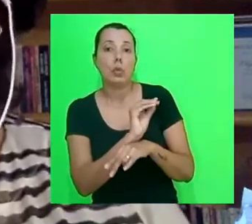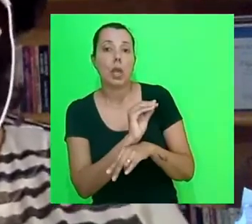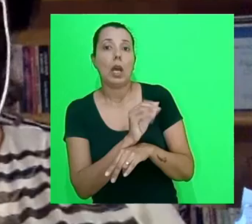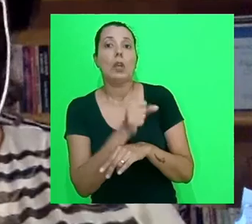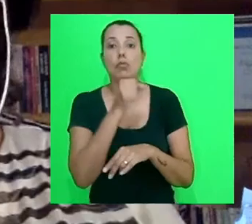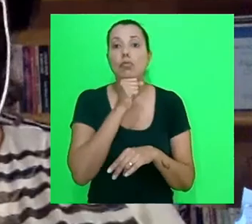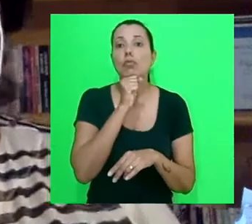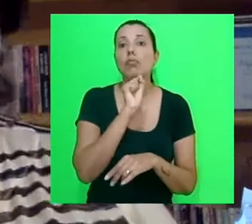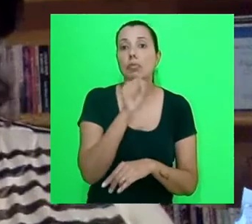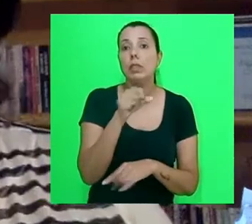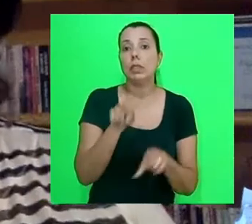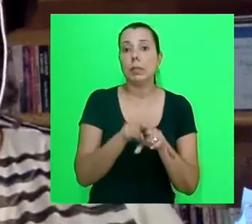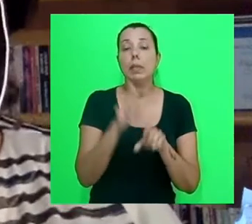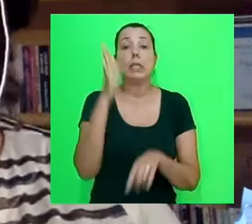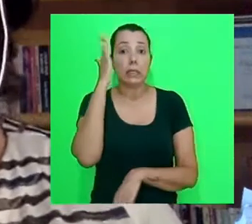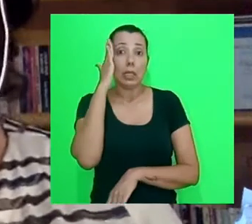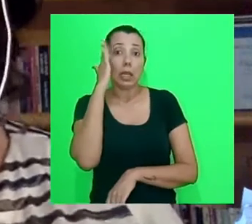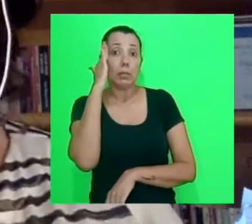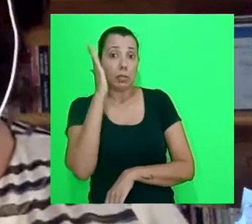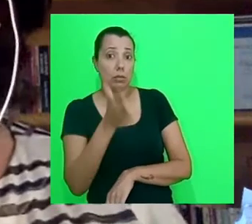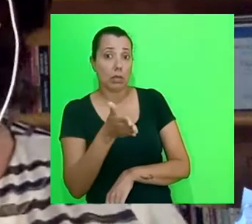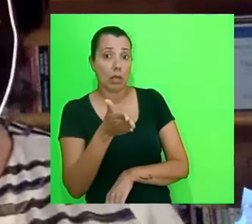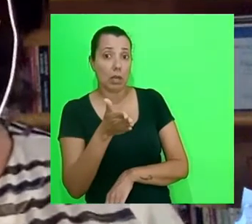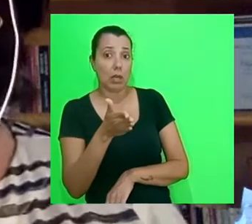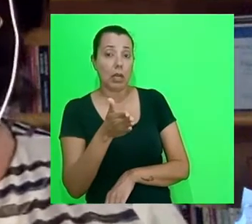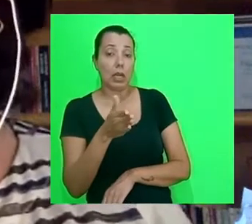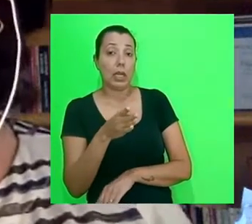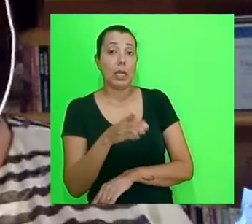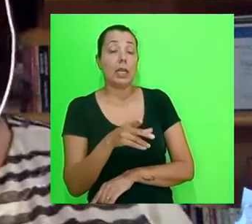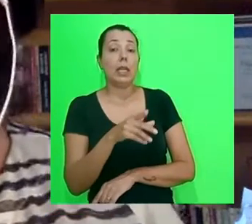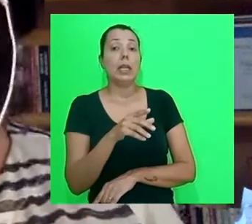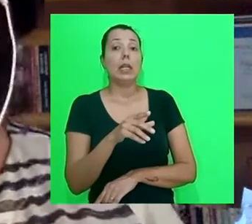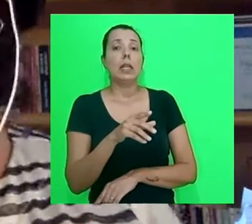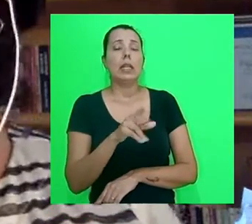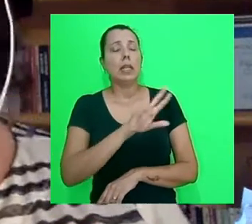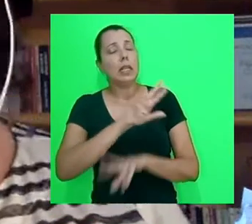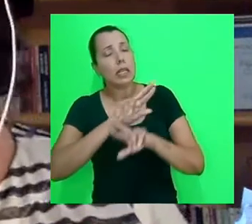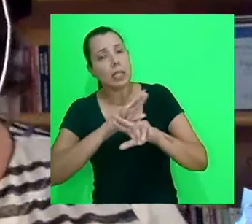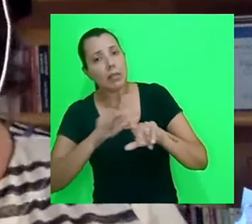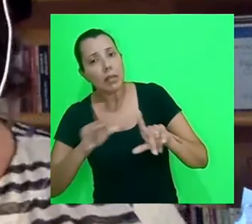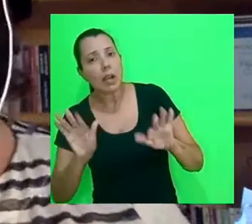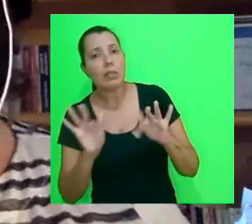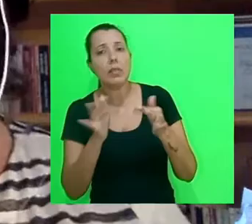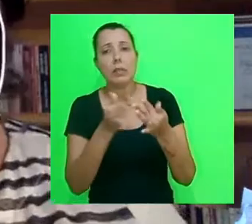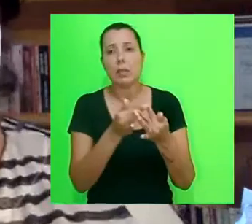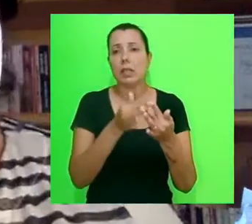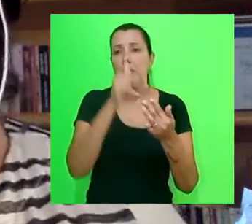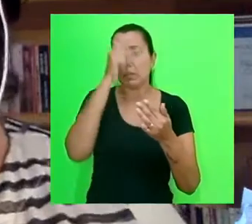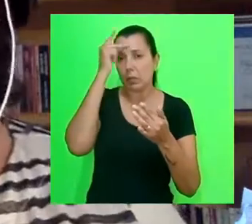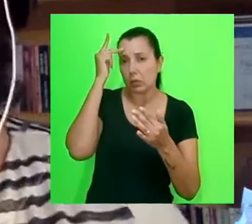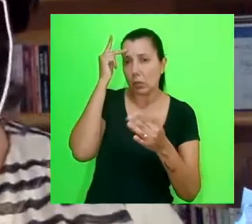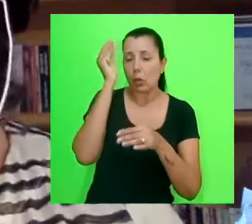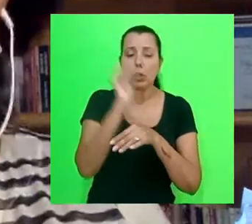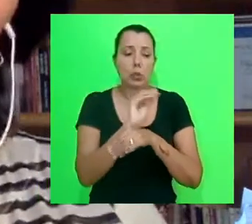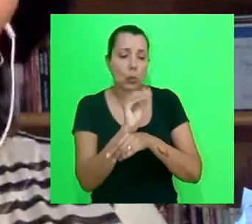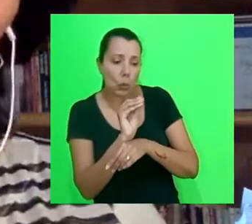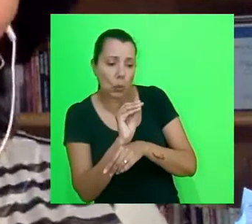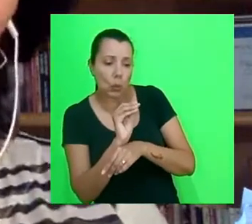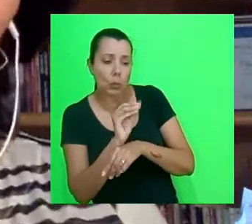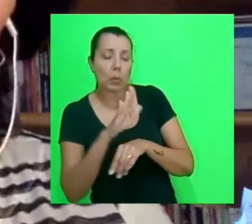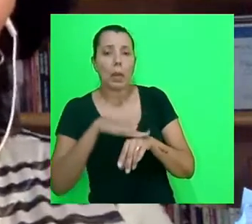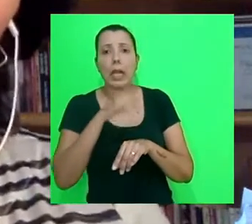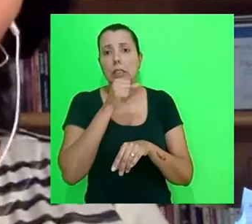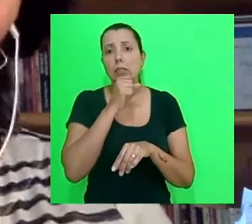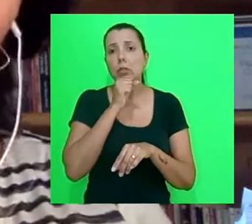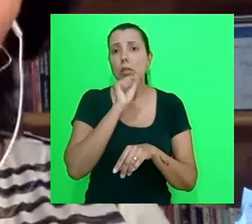um momento de fragilidade moral, porque a pandemia, ela rompe com o equilíbrio, vamos dizer